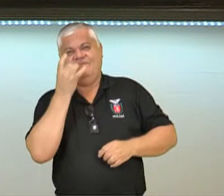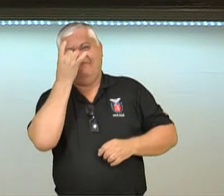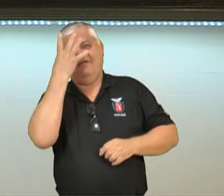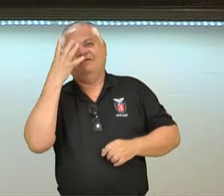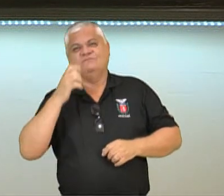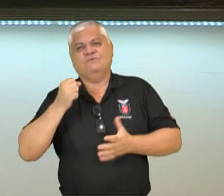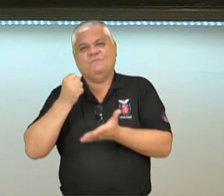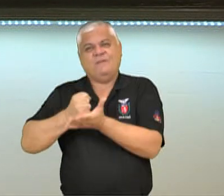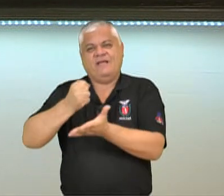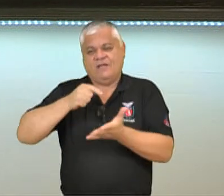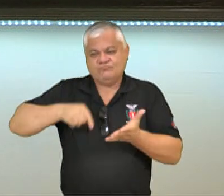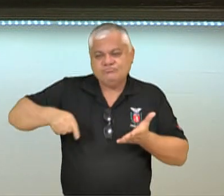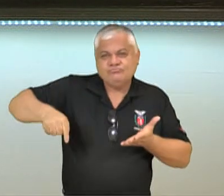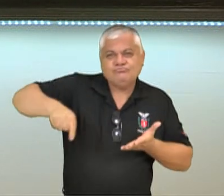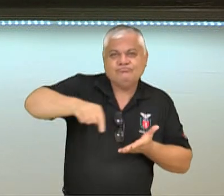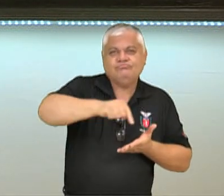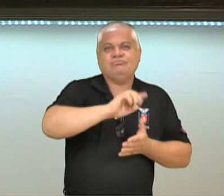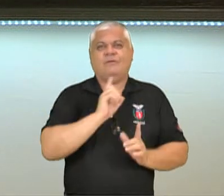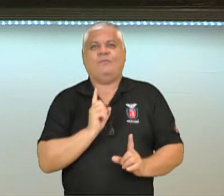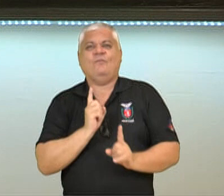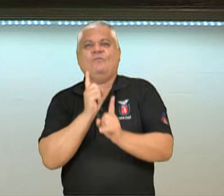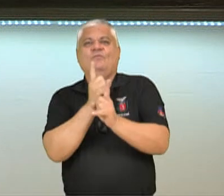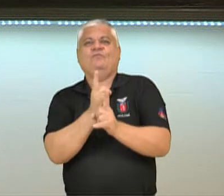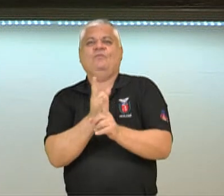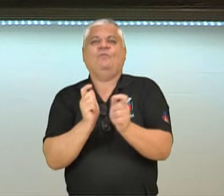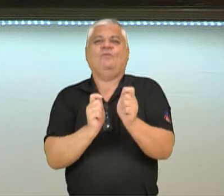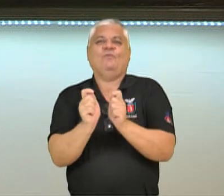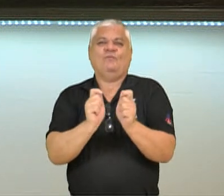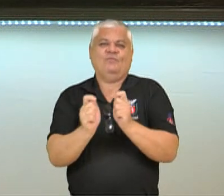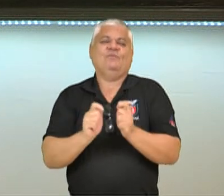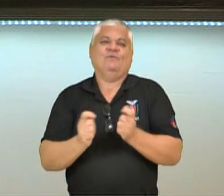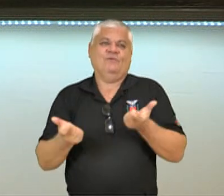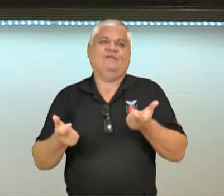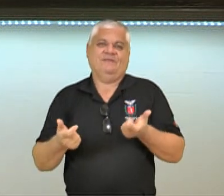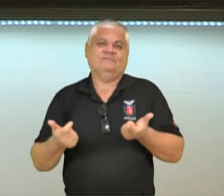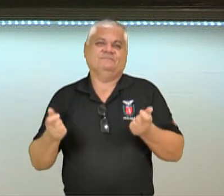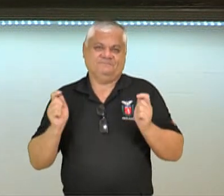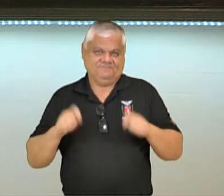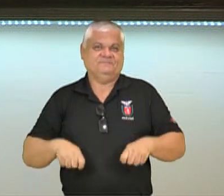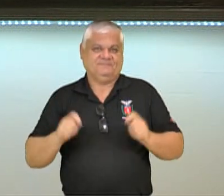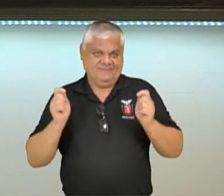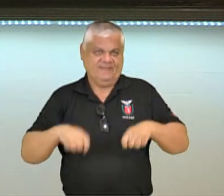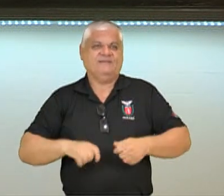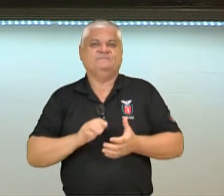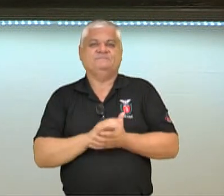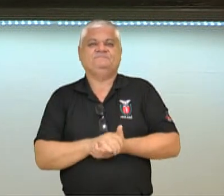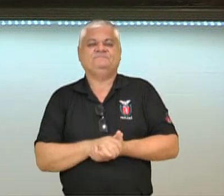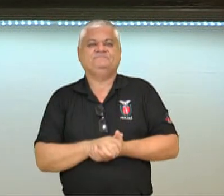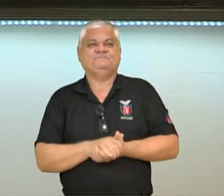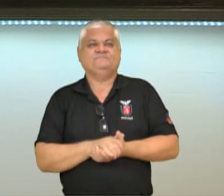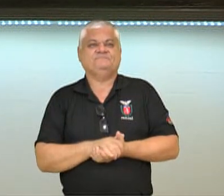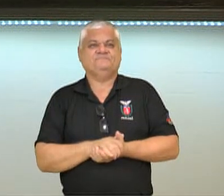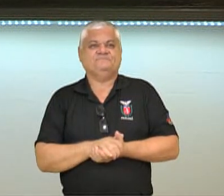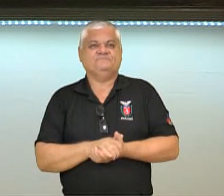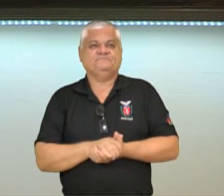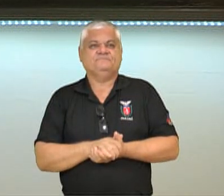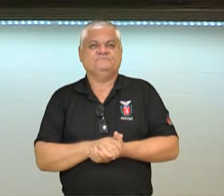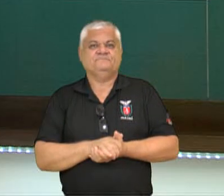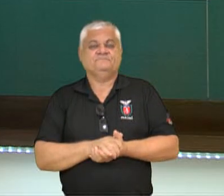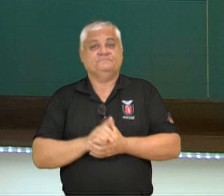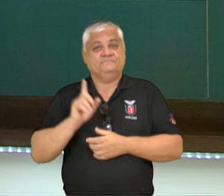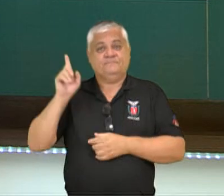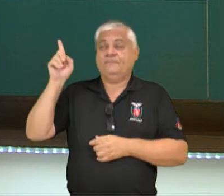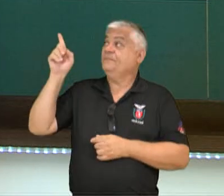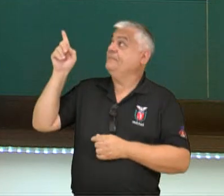do prisma, chegar até o ponto de controle e fazer o registro da sua passagem por aquele local.